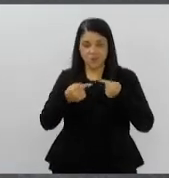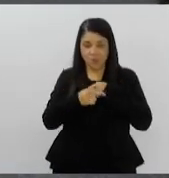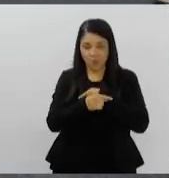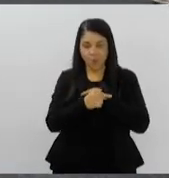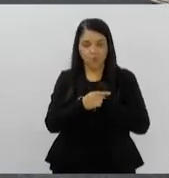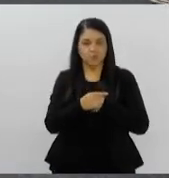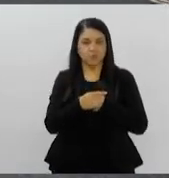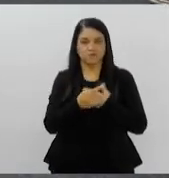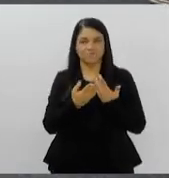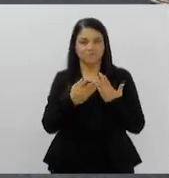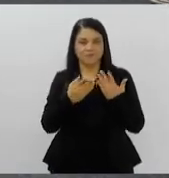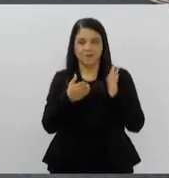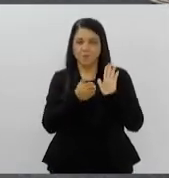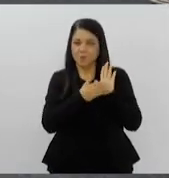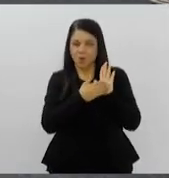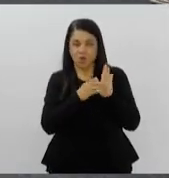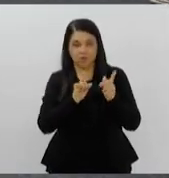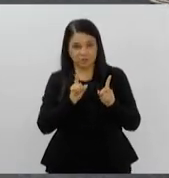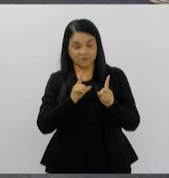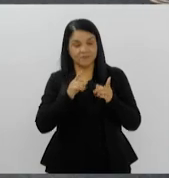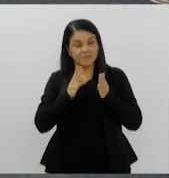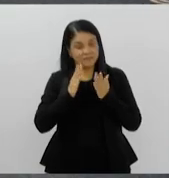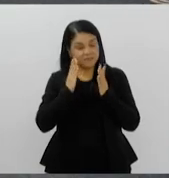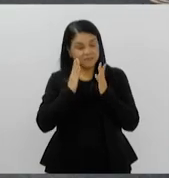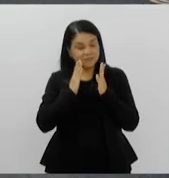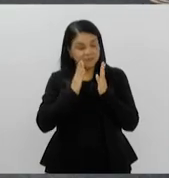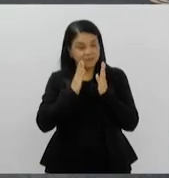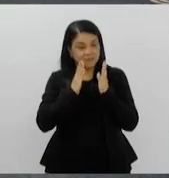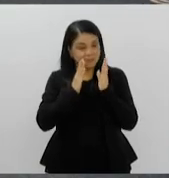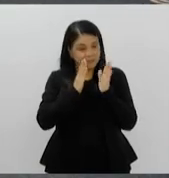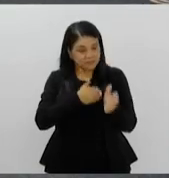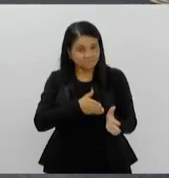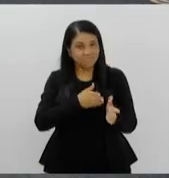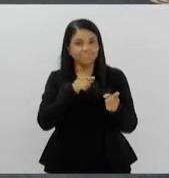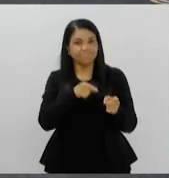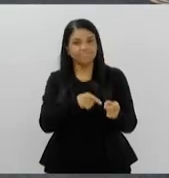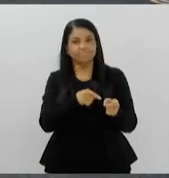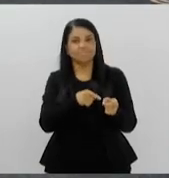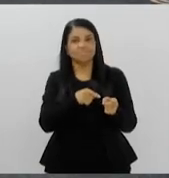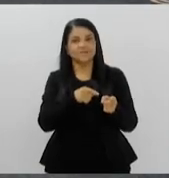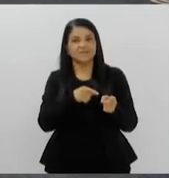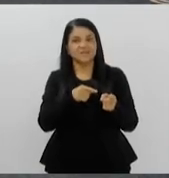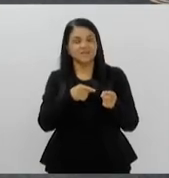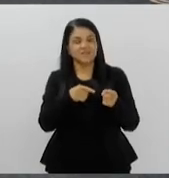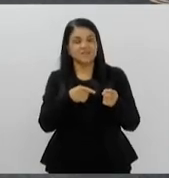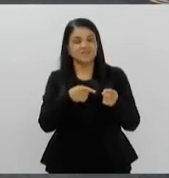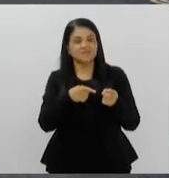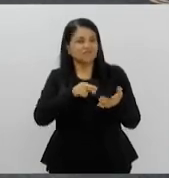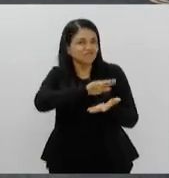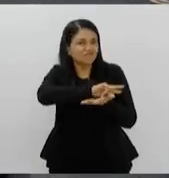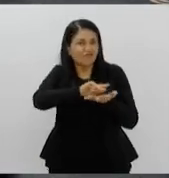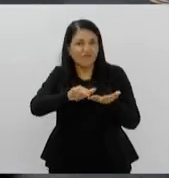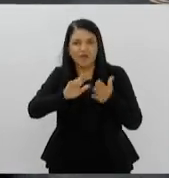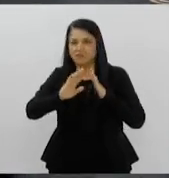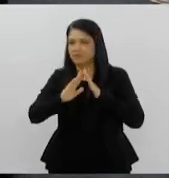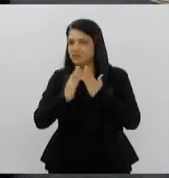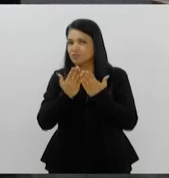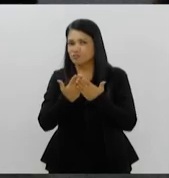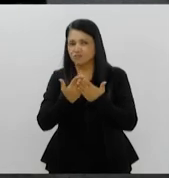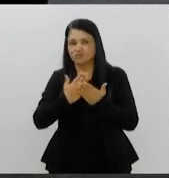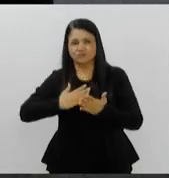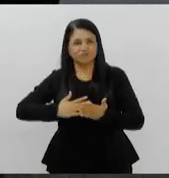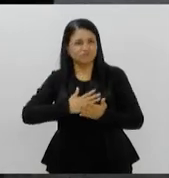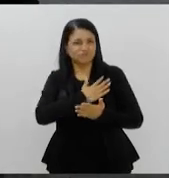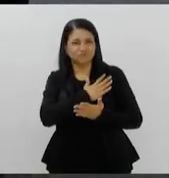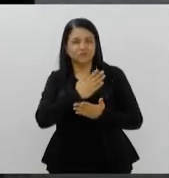existência, mas que ele segue um planejamento da própria Polícia Militar, que não é a favor de tantos colégios como o deputado